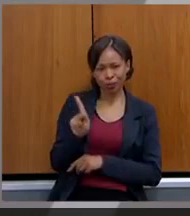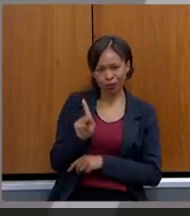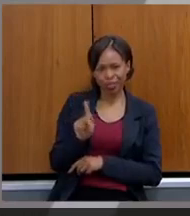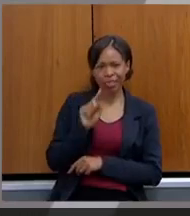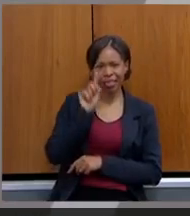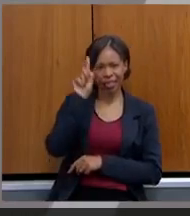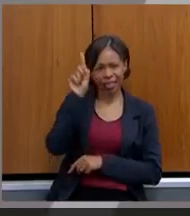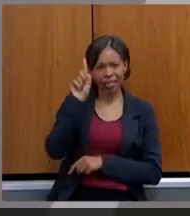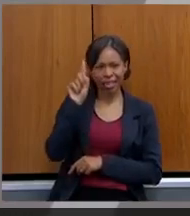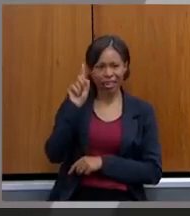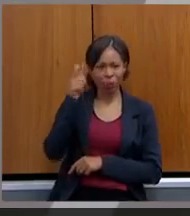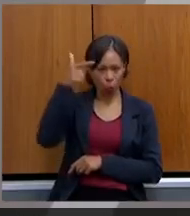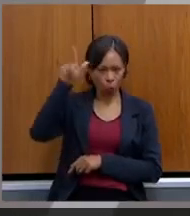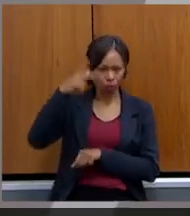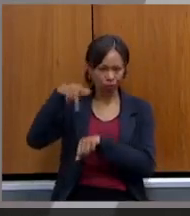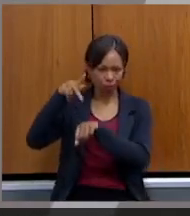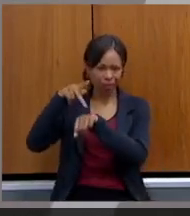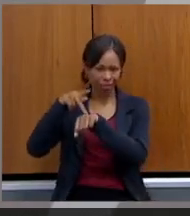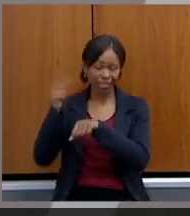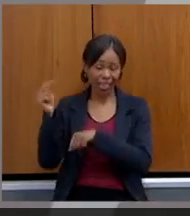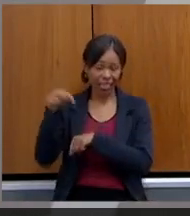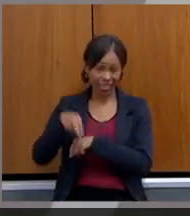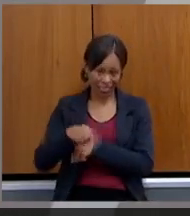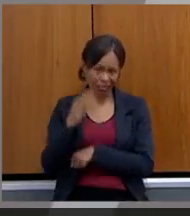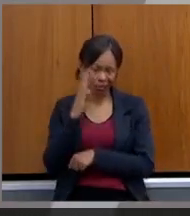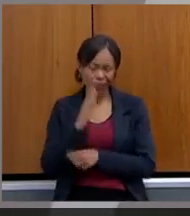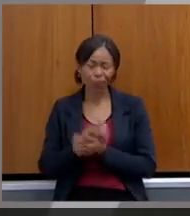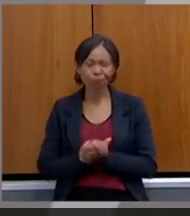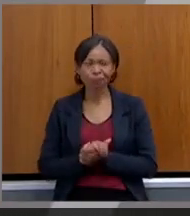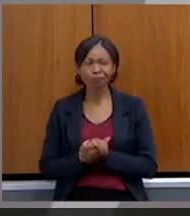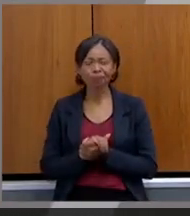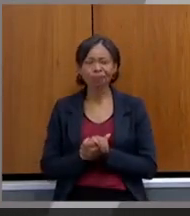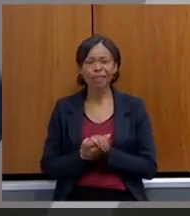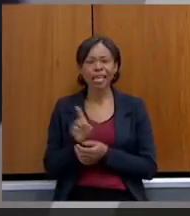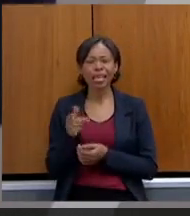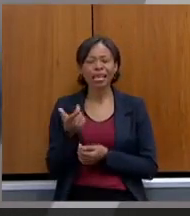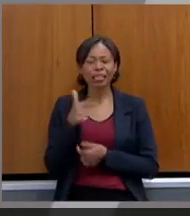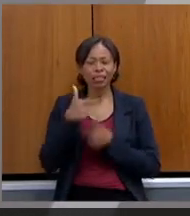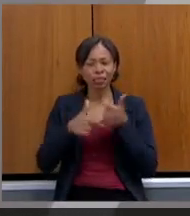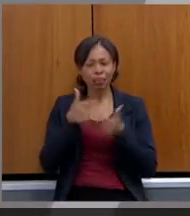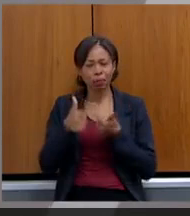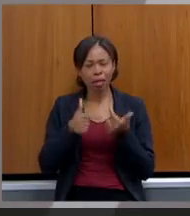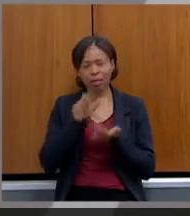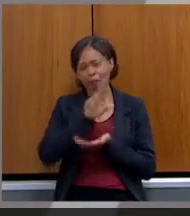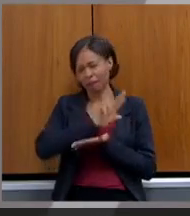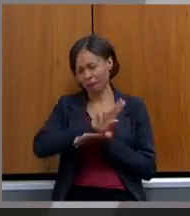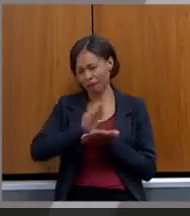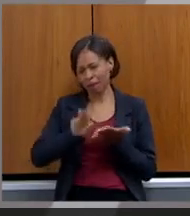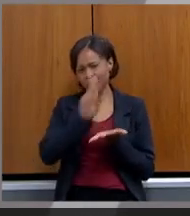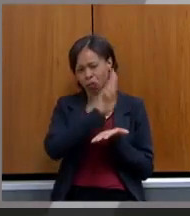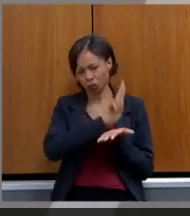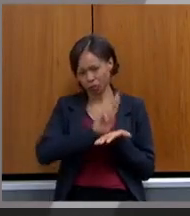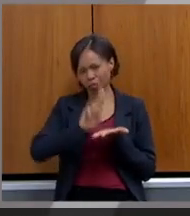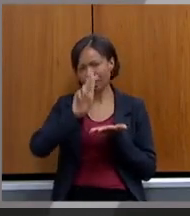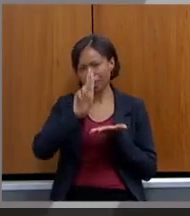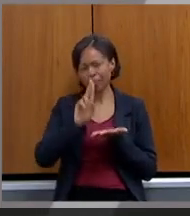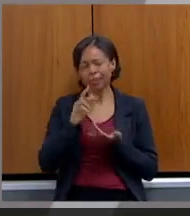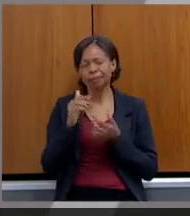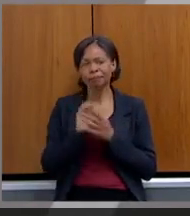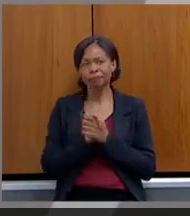estado do Arizona e ela vai dar uma trabalho em várias universidades um projeto interessante